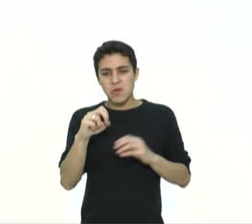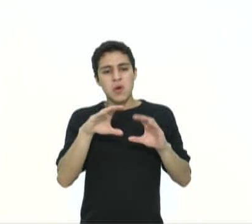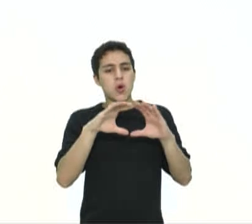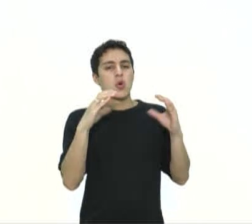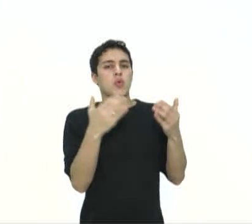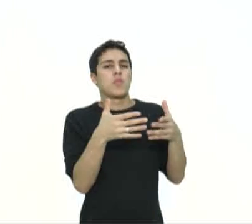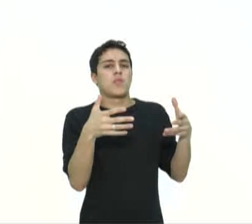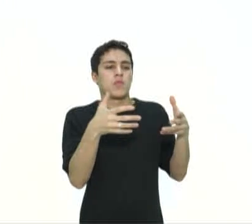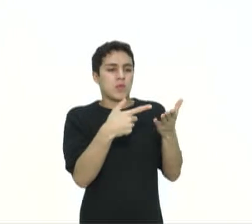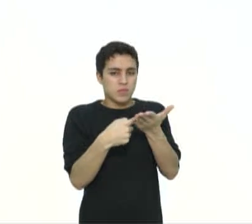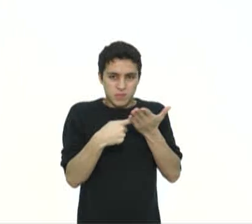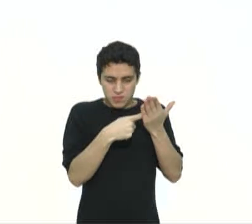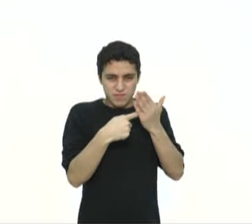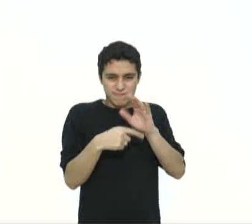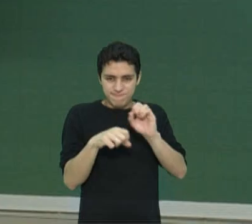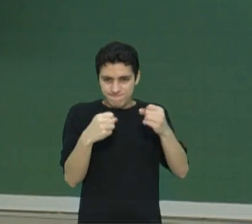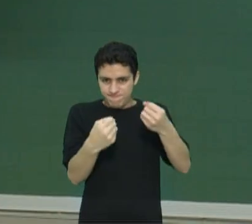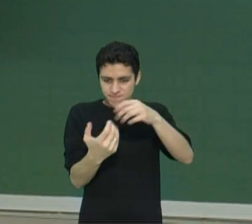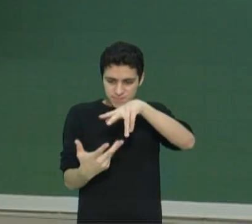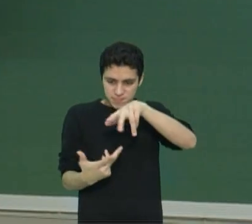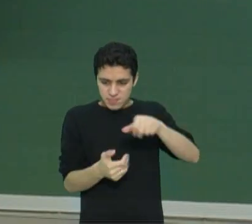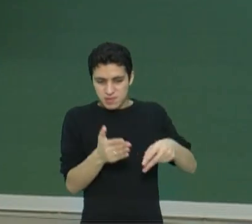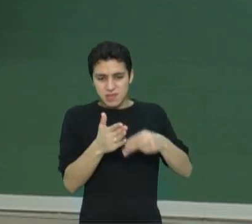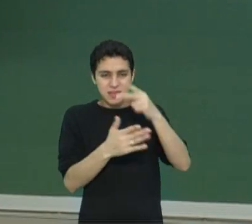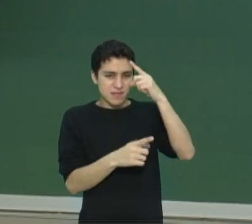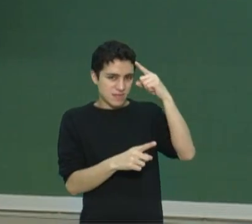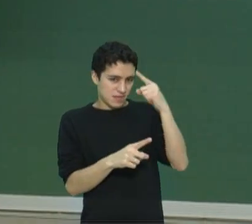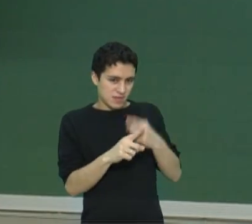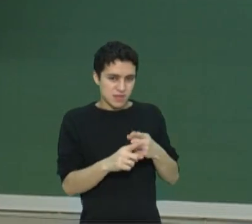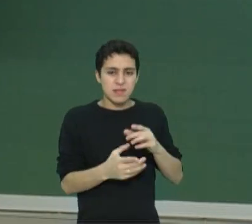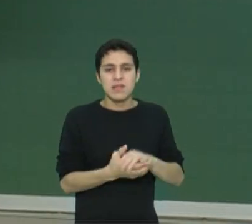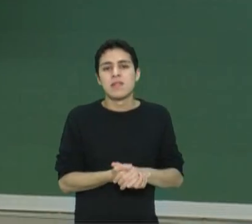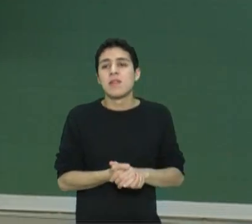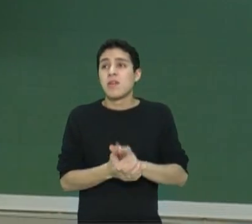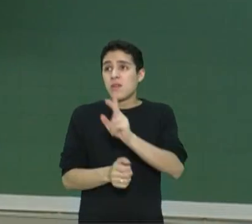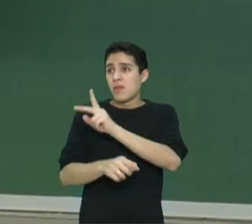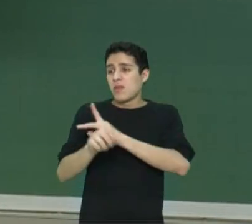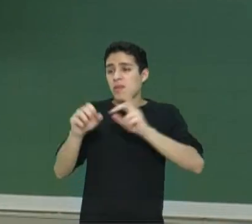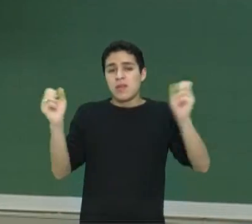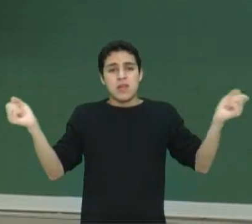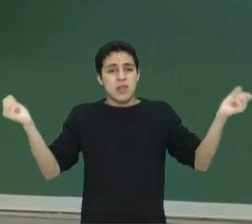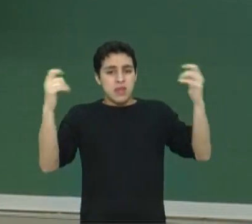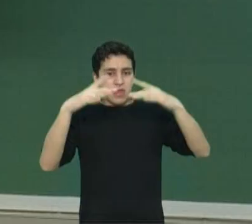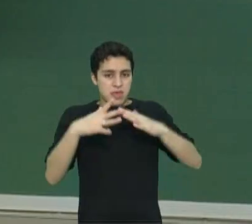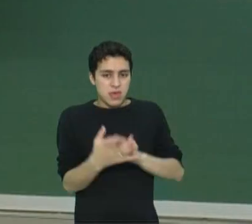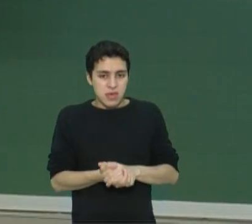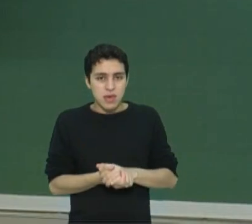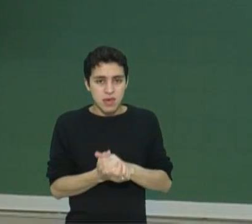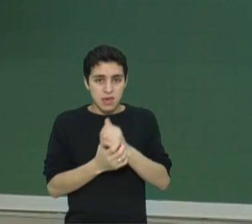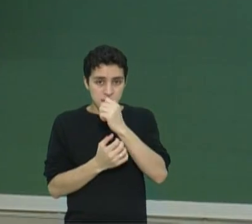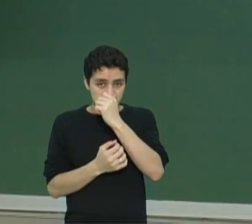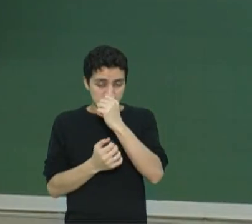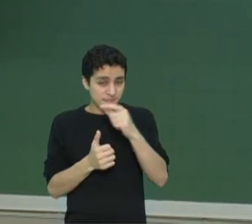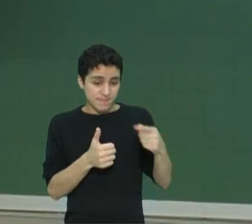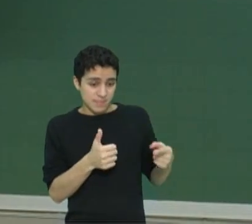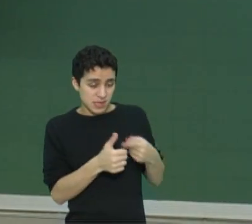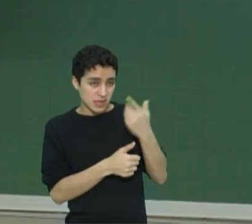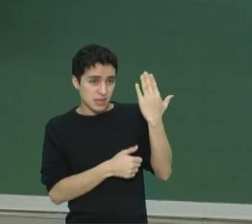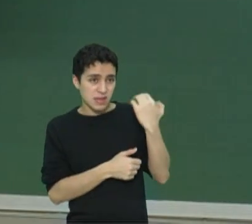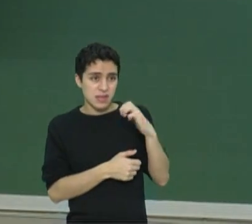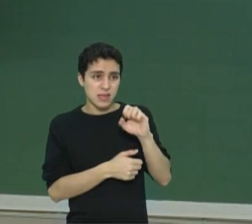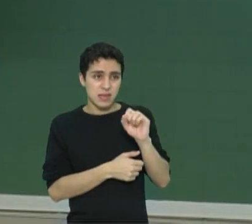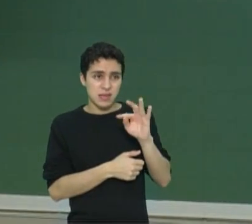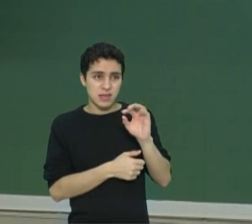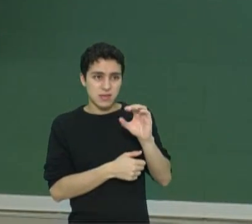Cúpula da terra onde pela segunda vez né os países se reúnem a primeira mais efetiva foi